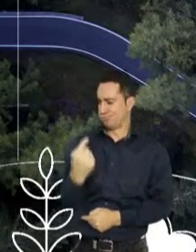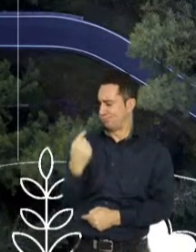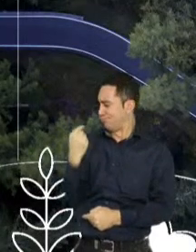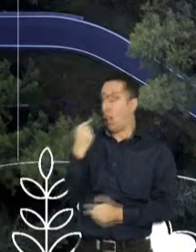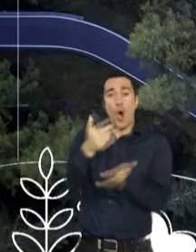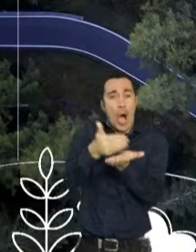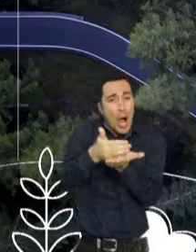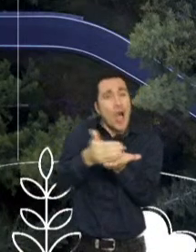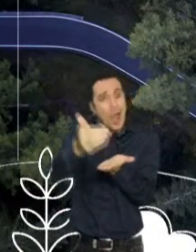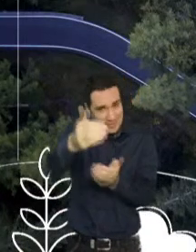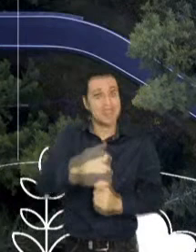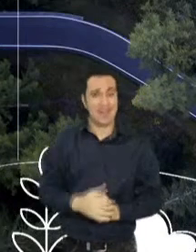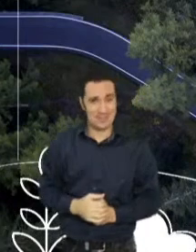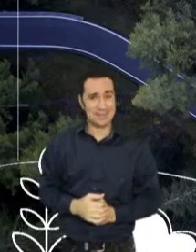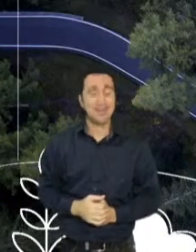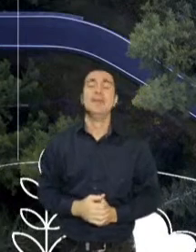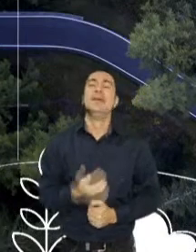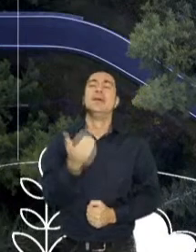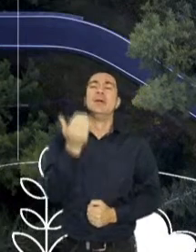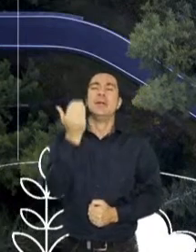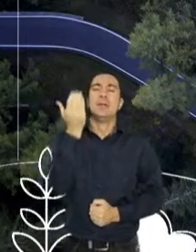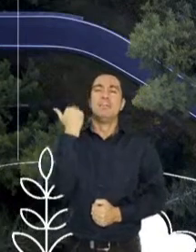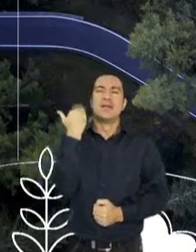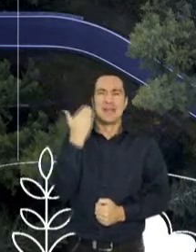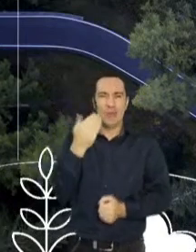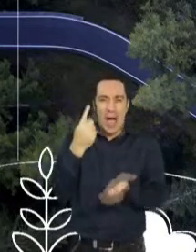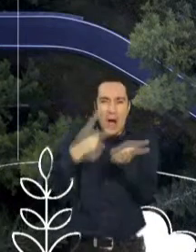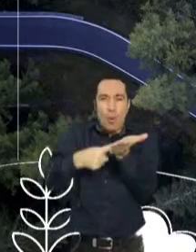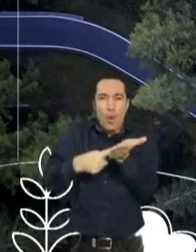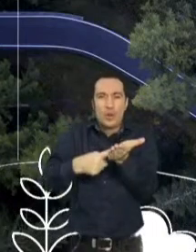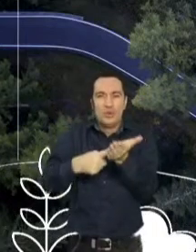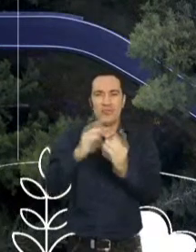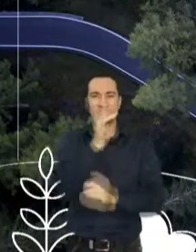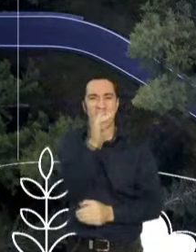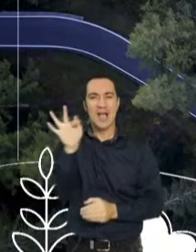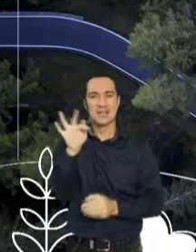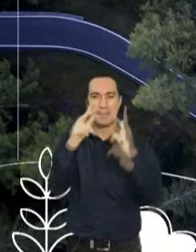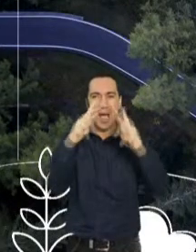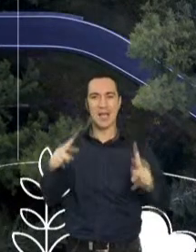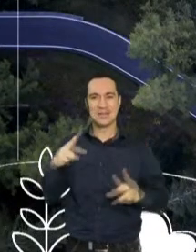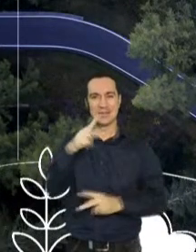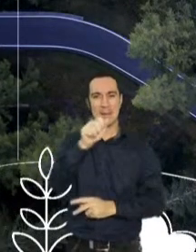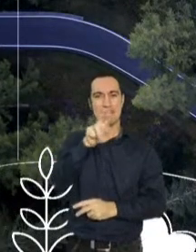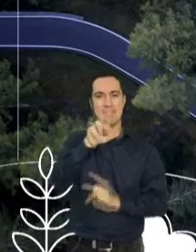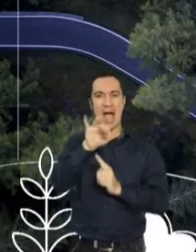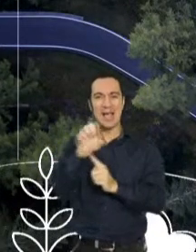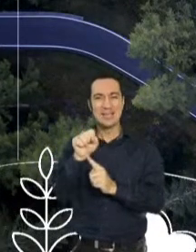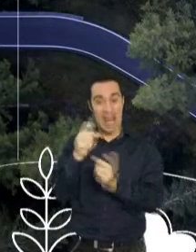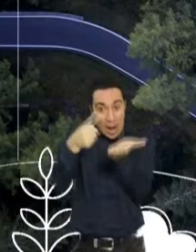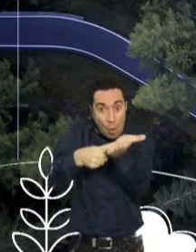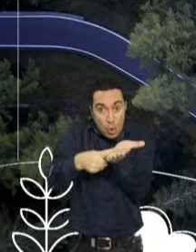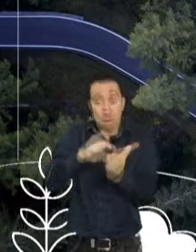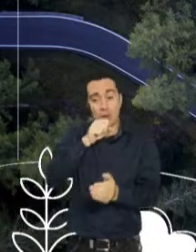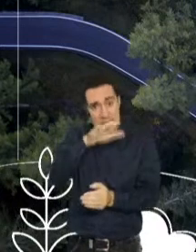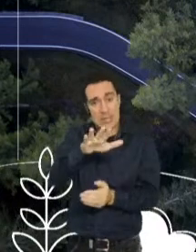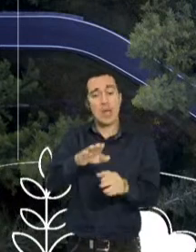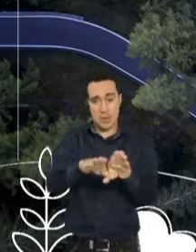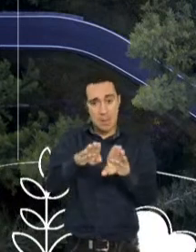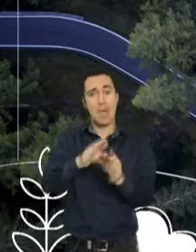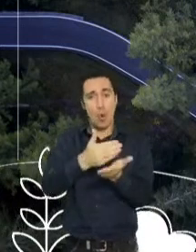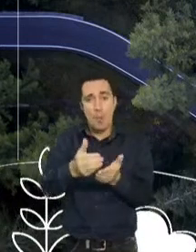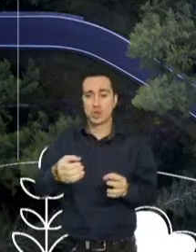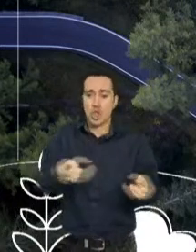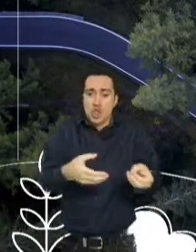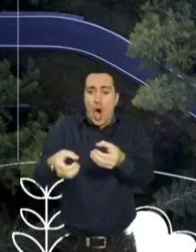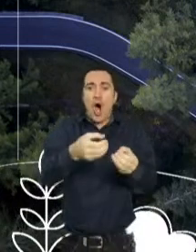anos, pouco depois do Acordo Climático de Paris, quando introduzimos novas